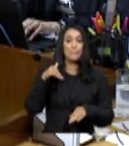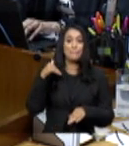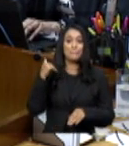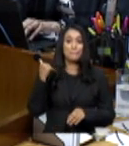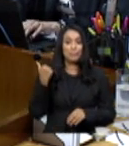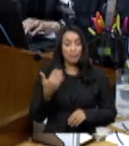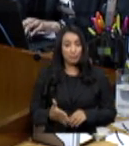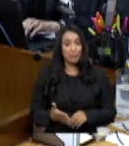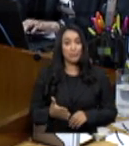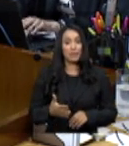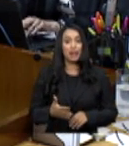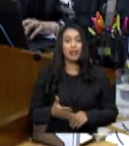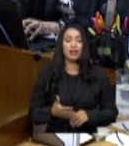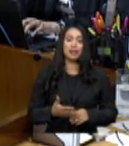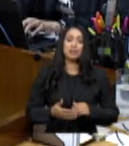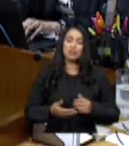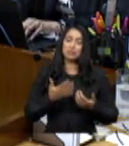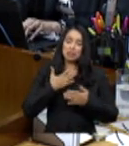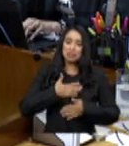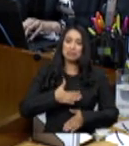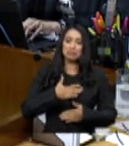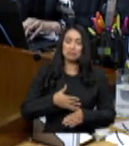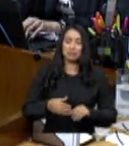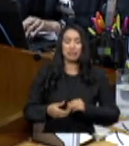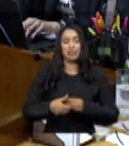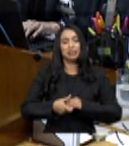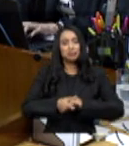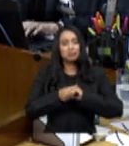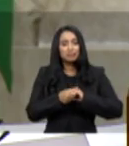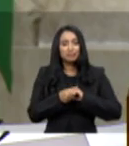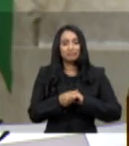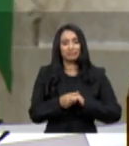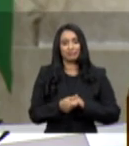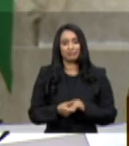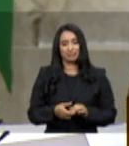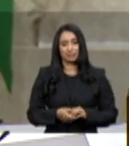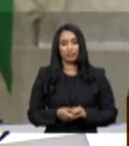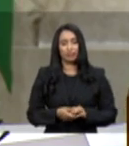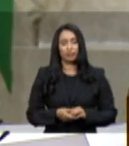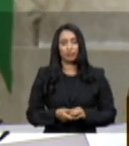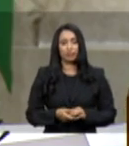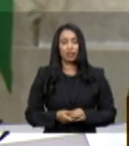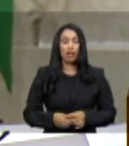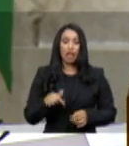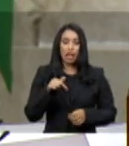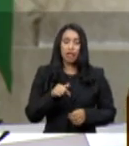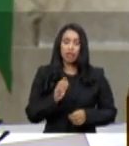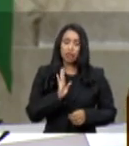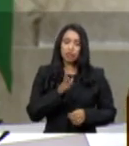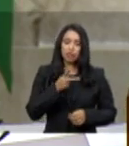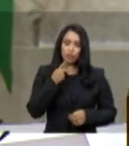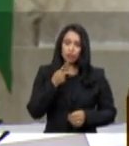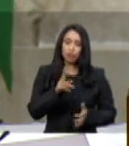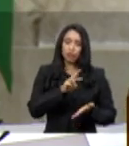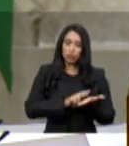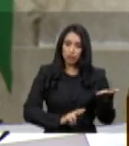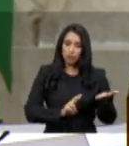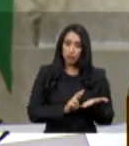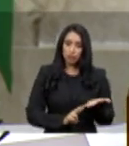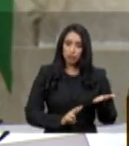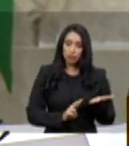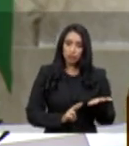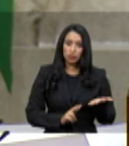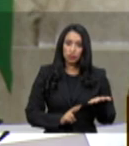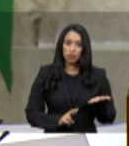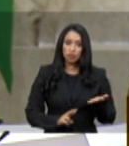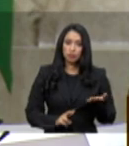após essa generosa saudação se trata aqui como já disse o relator de uma